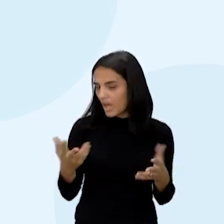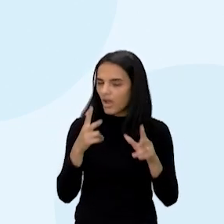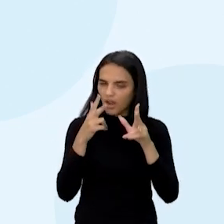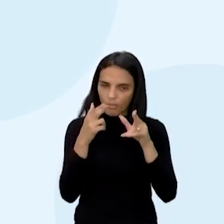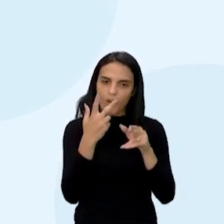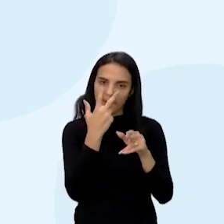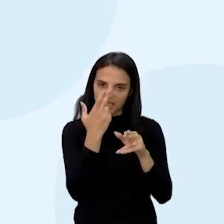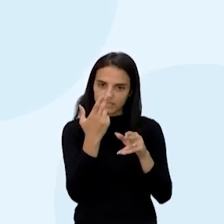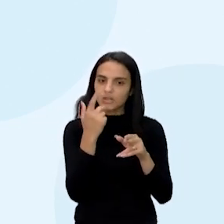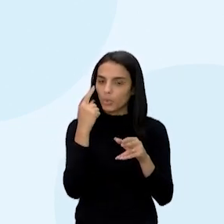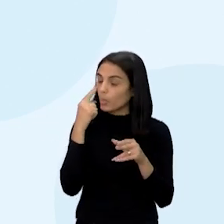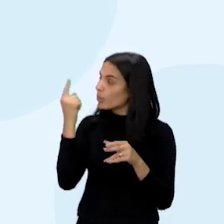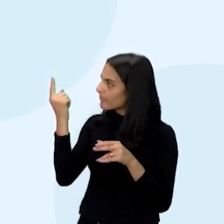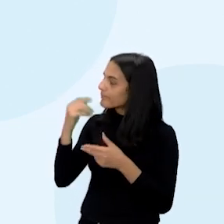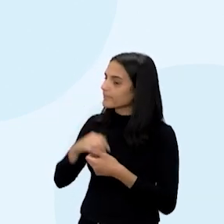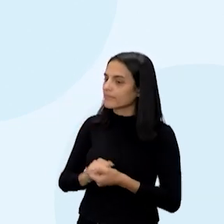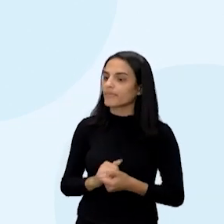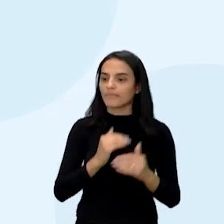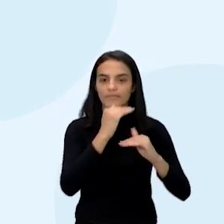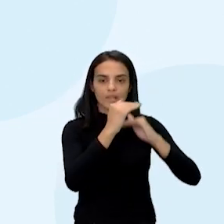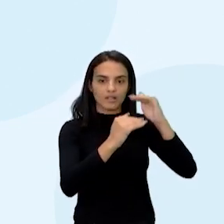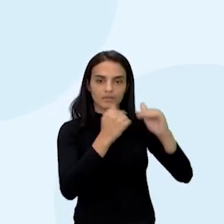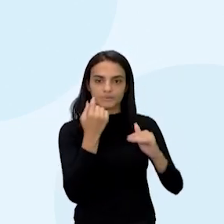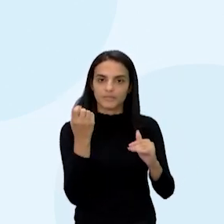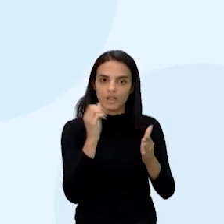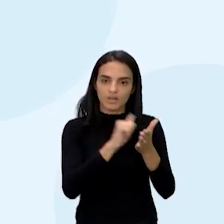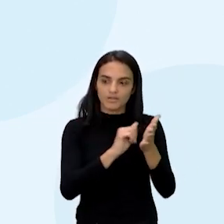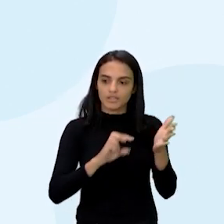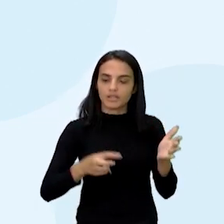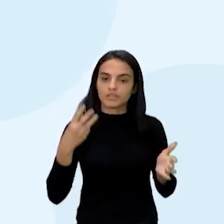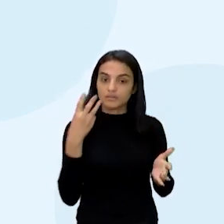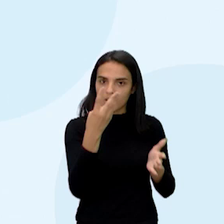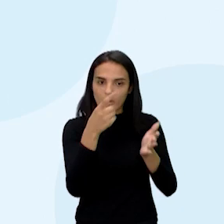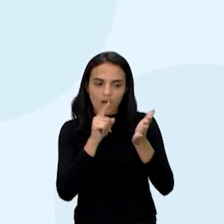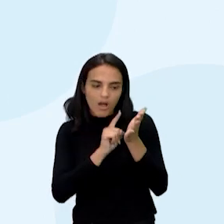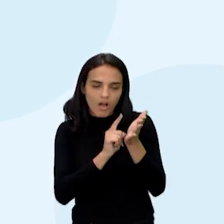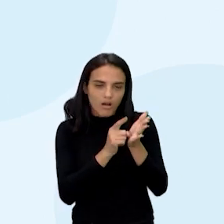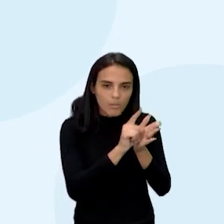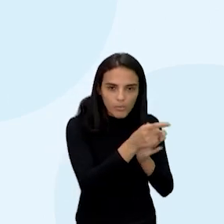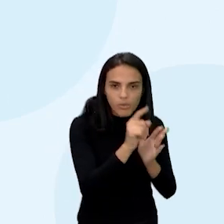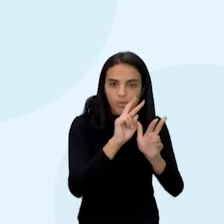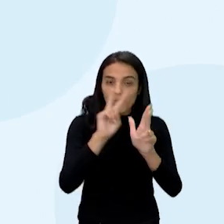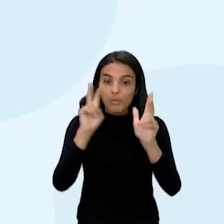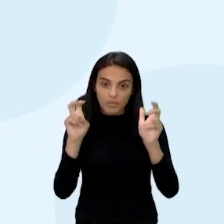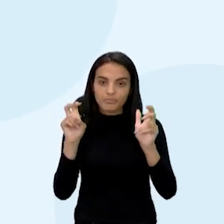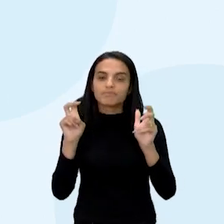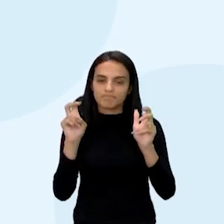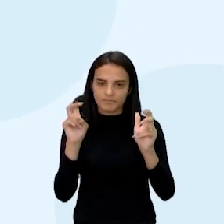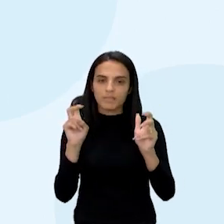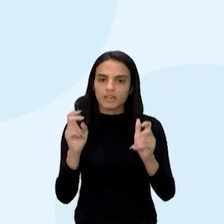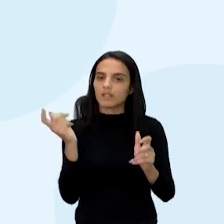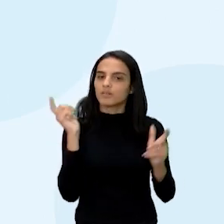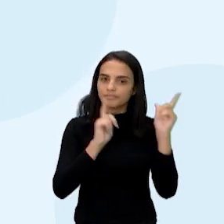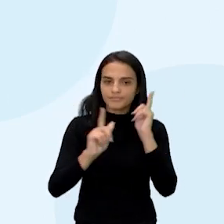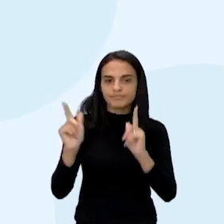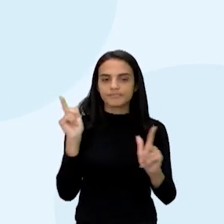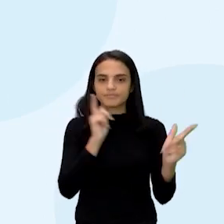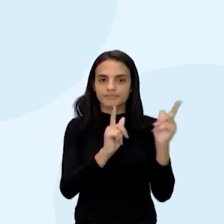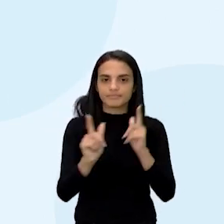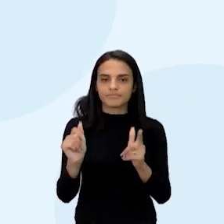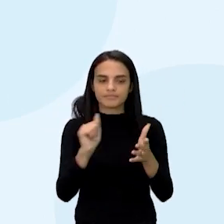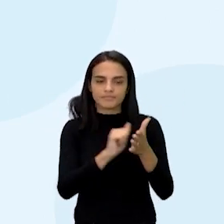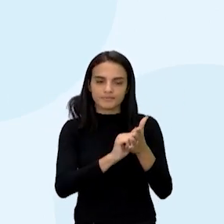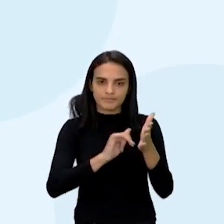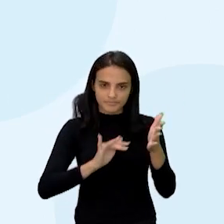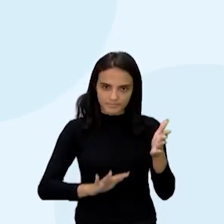com um enriquecimento de tipo 3, em que eu me aprofundo de uma tal forma naquele conteúdo que eu sou capaz de executar aquela